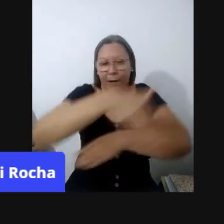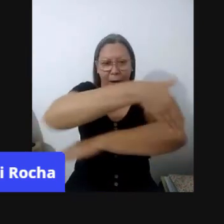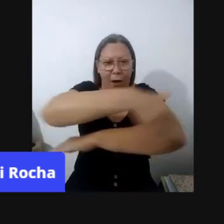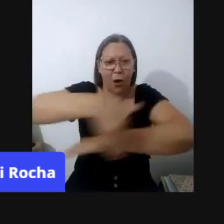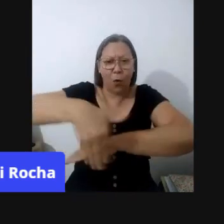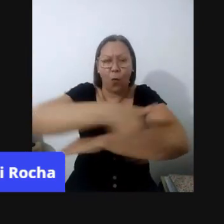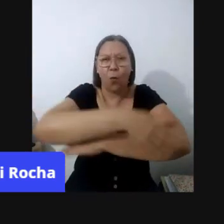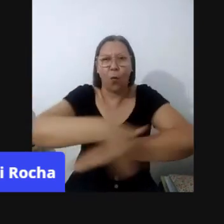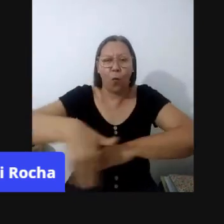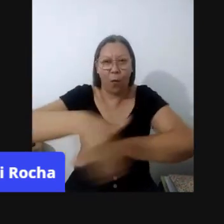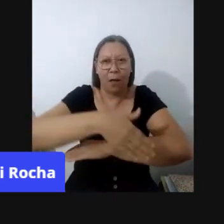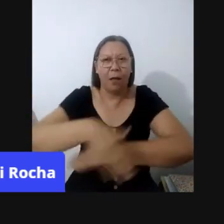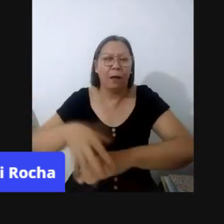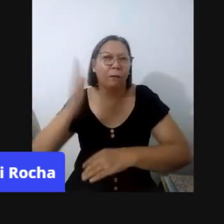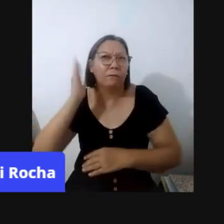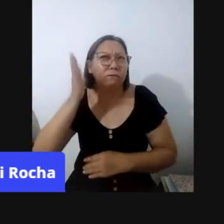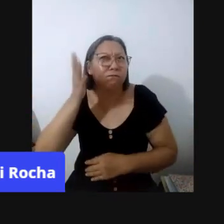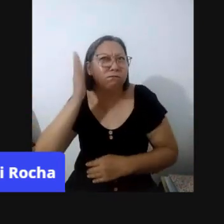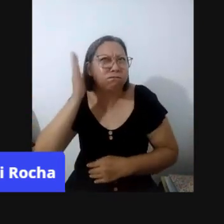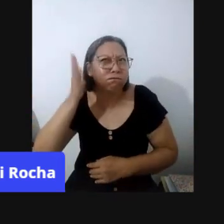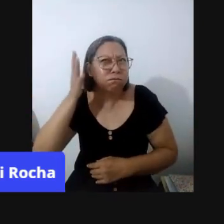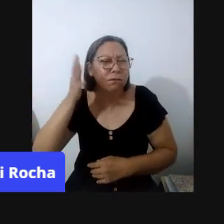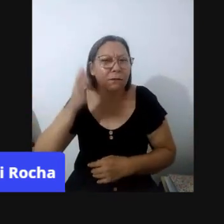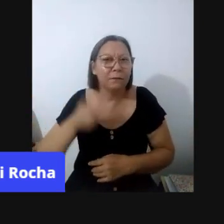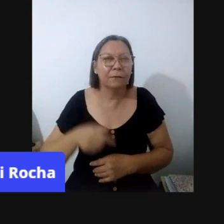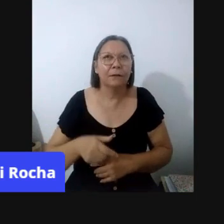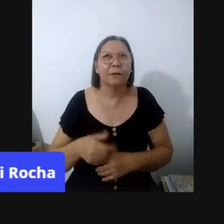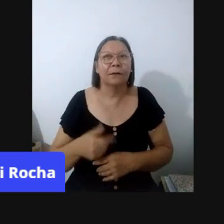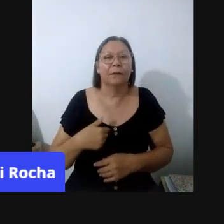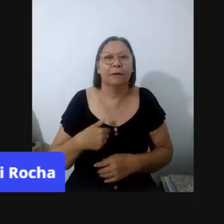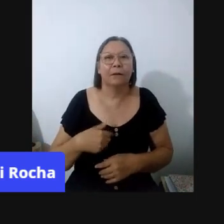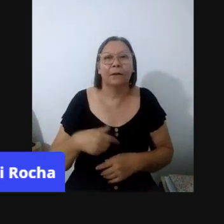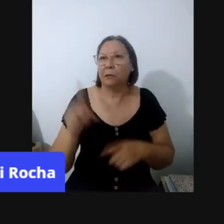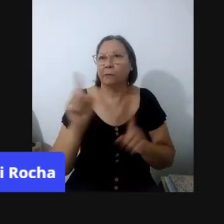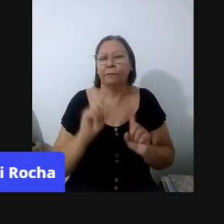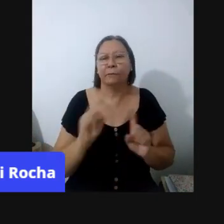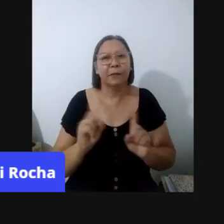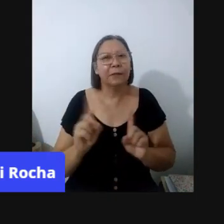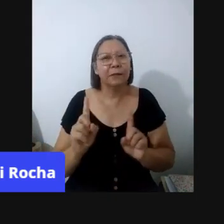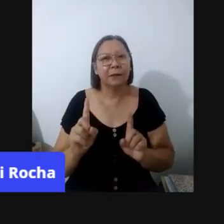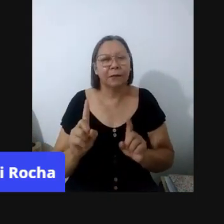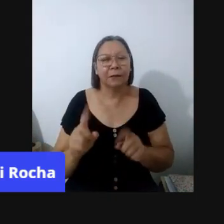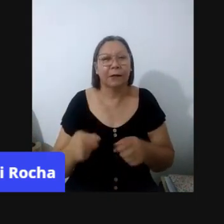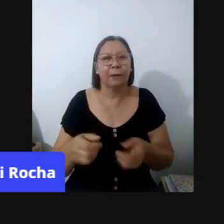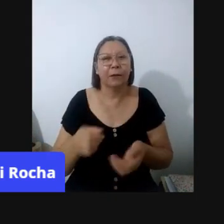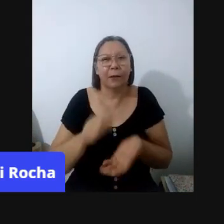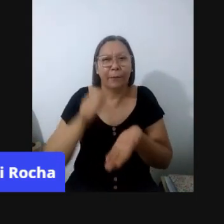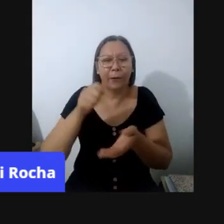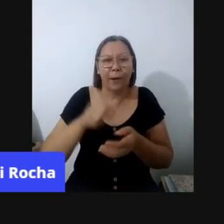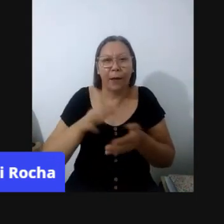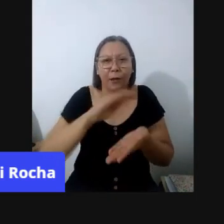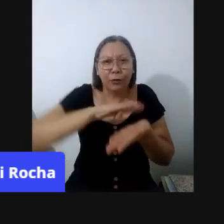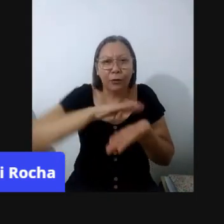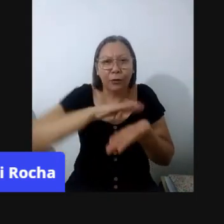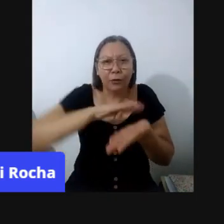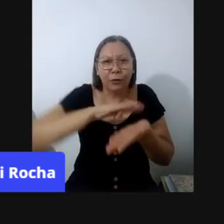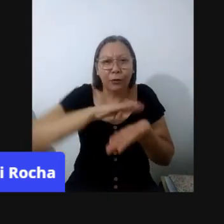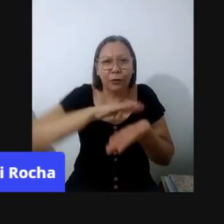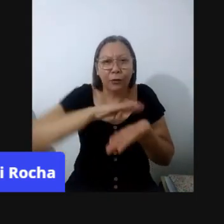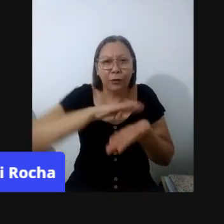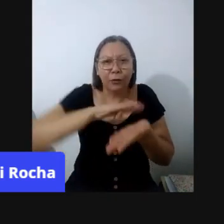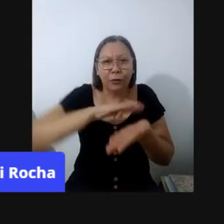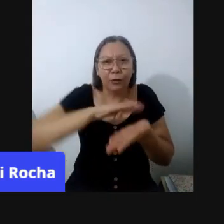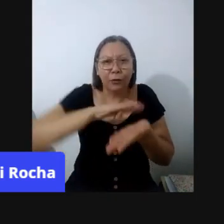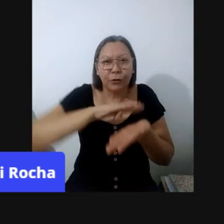o caminhão, não há necessidade de eu literalmente descartar o meu vídeo porque um caminhão passou, ou